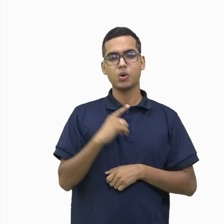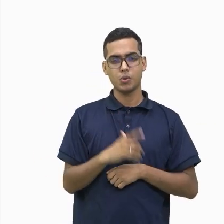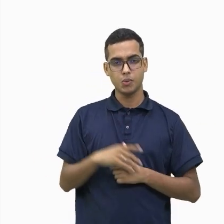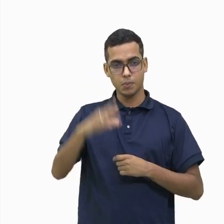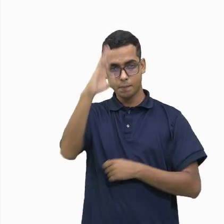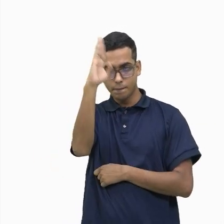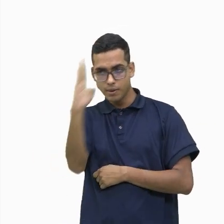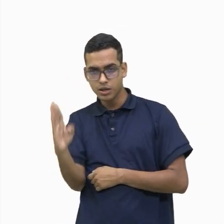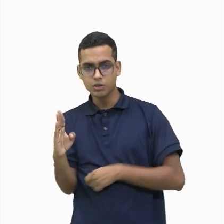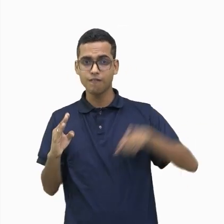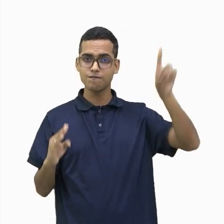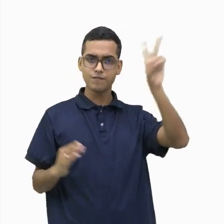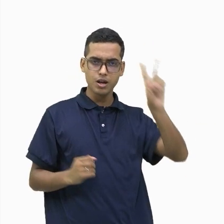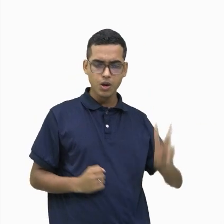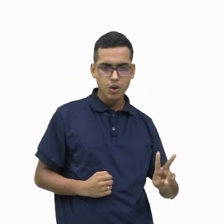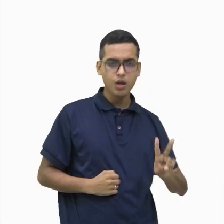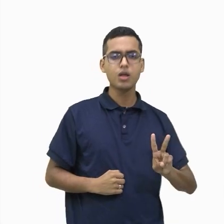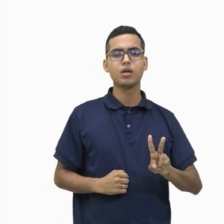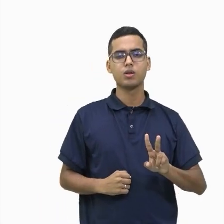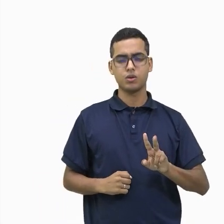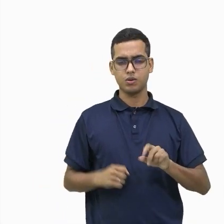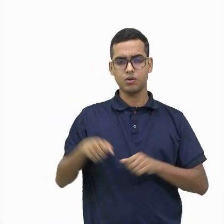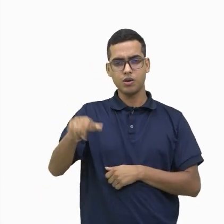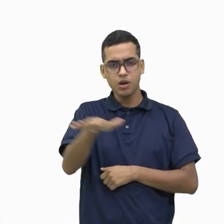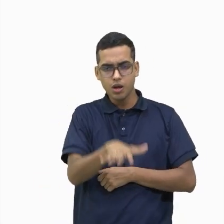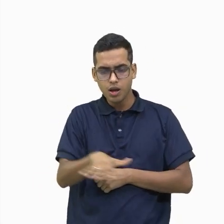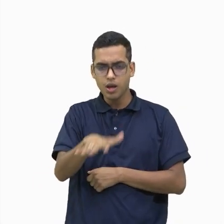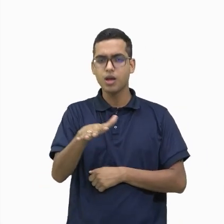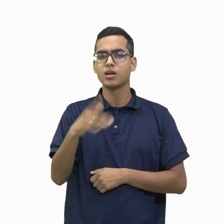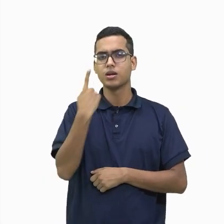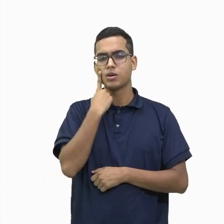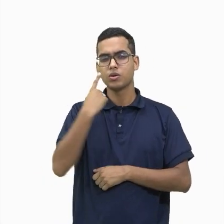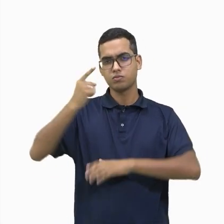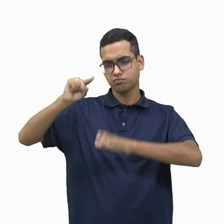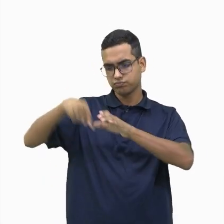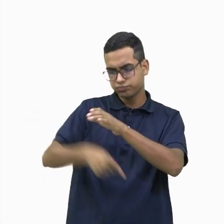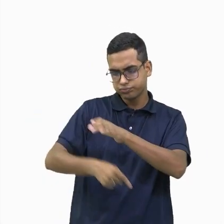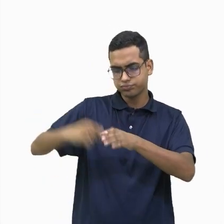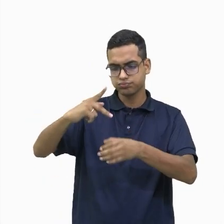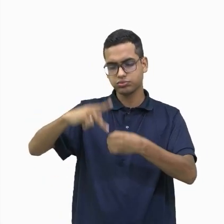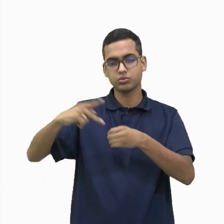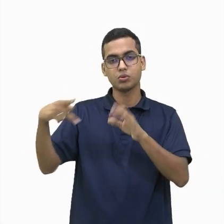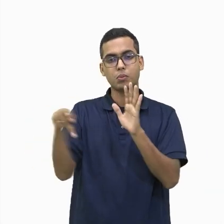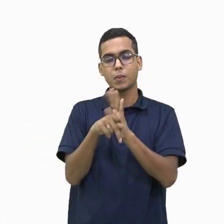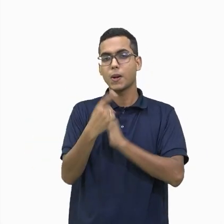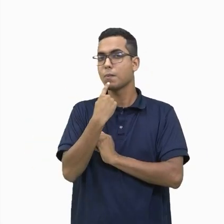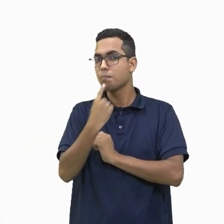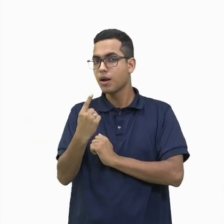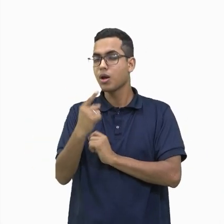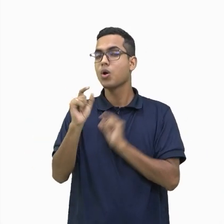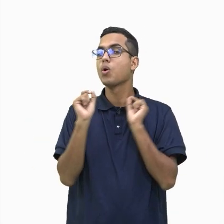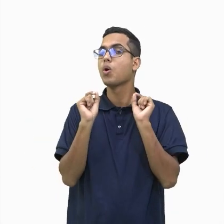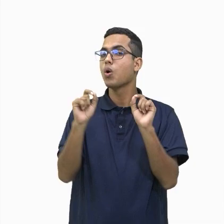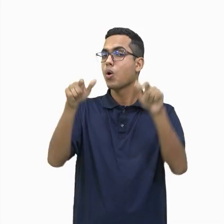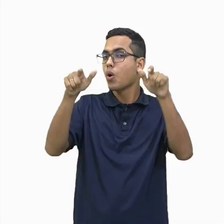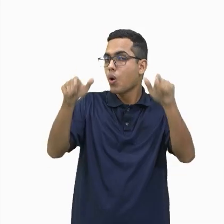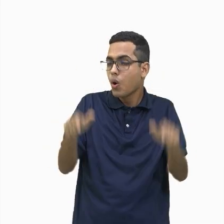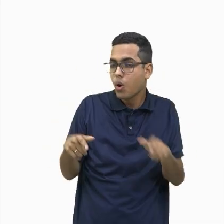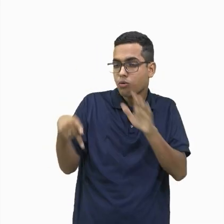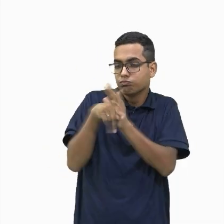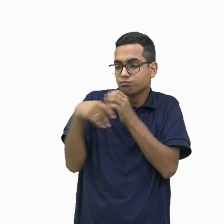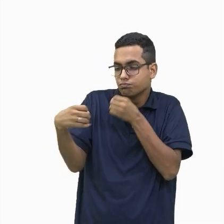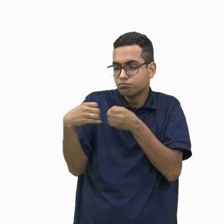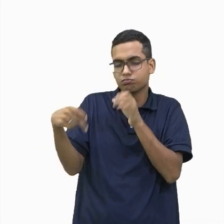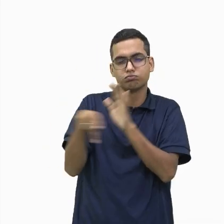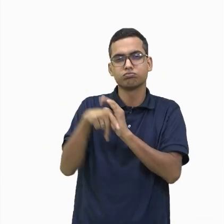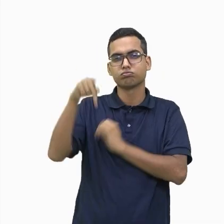né, elas vão estar localizadas no litoral, nas áreas marítimas, tá? Então isso